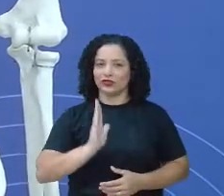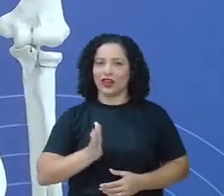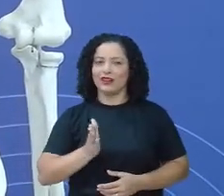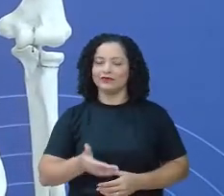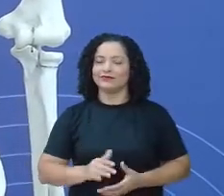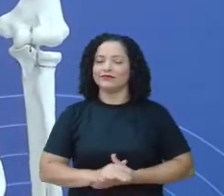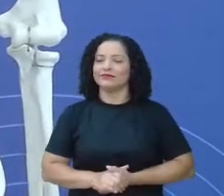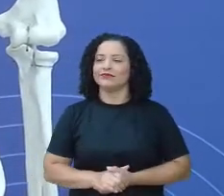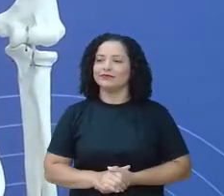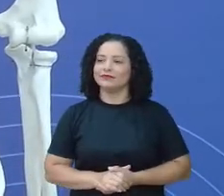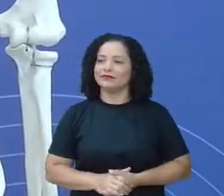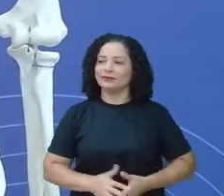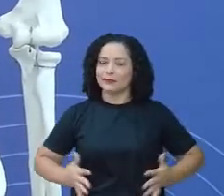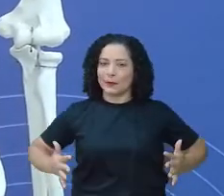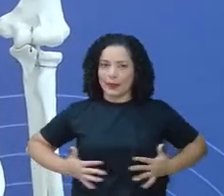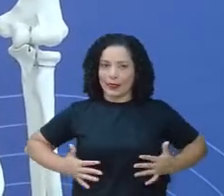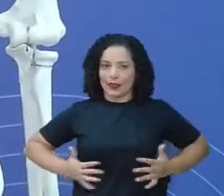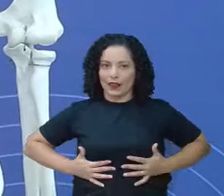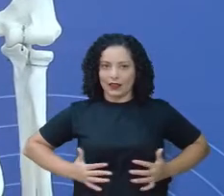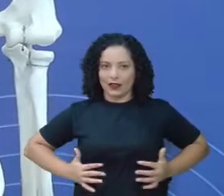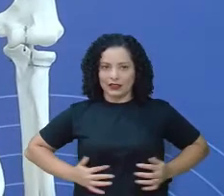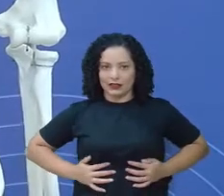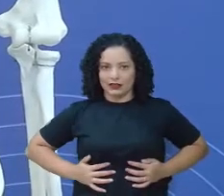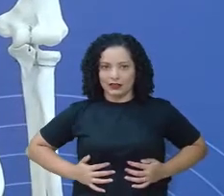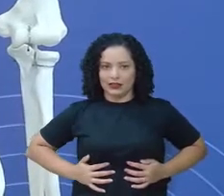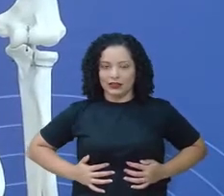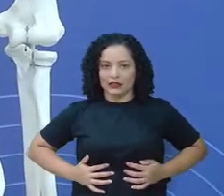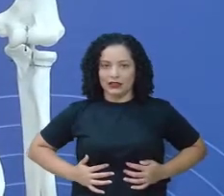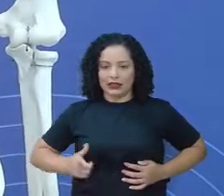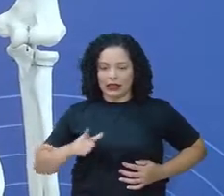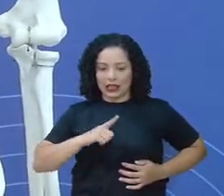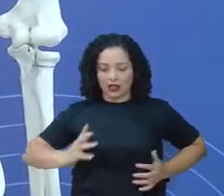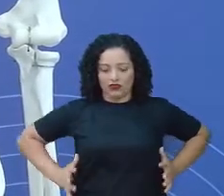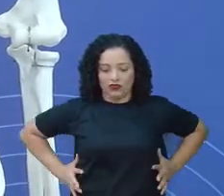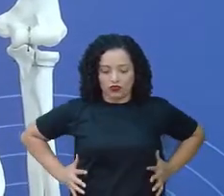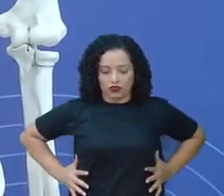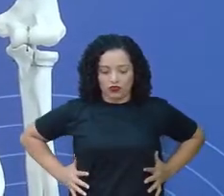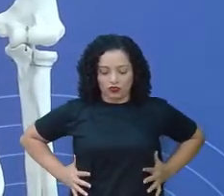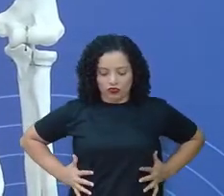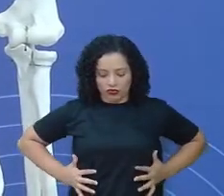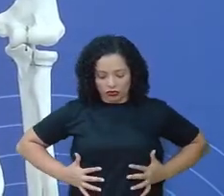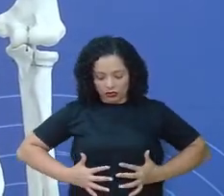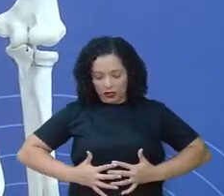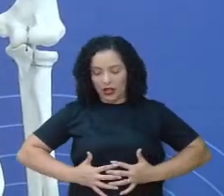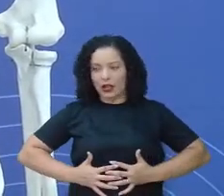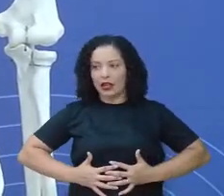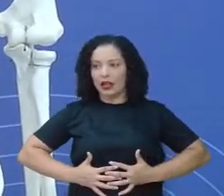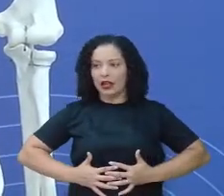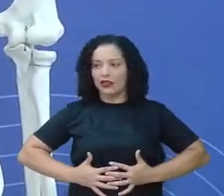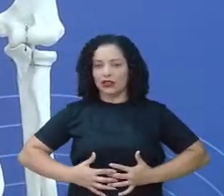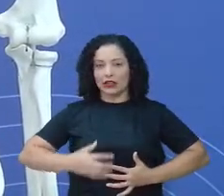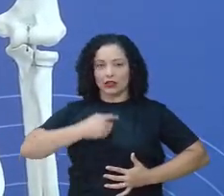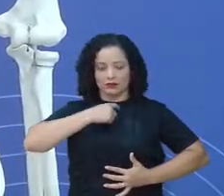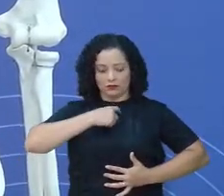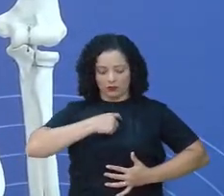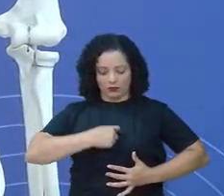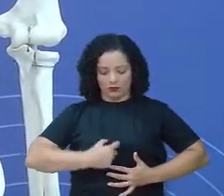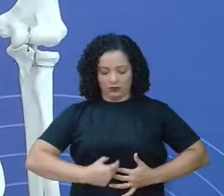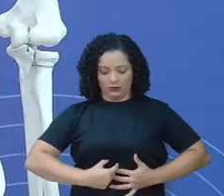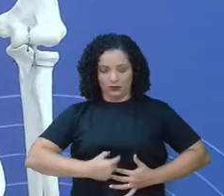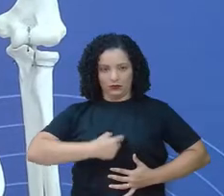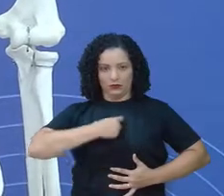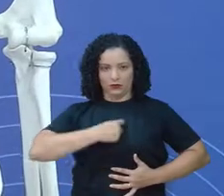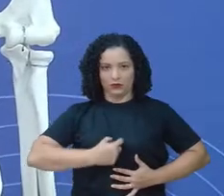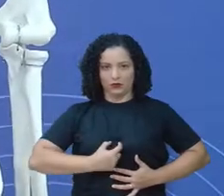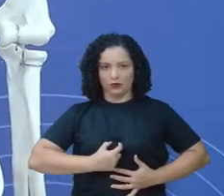costelas. Então, aqui, gente, tem a caixa torácica, formada pelas costelas, pelo esse osso central, que é um osso externo. E bem